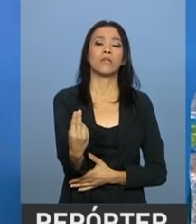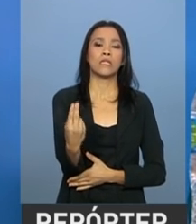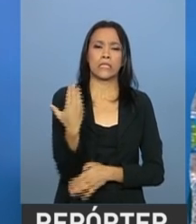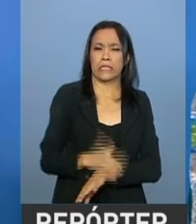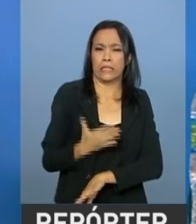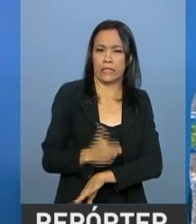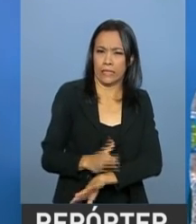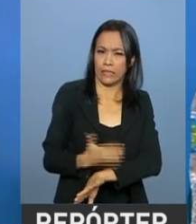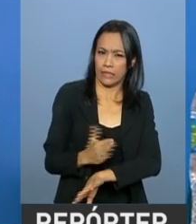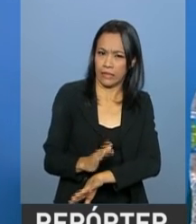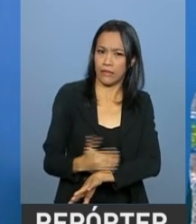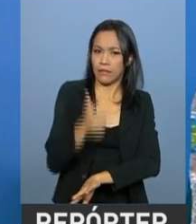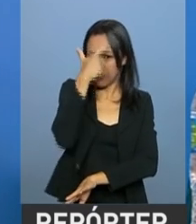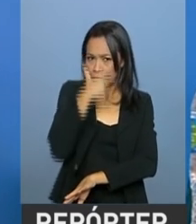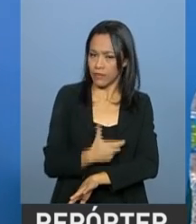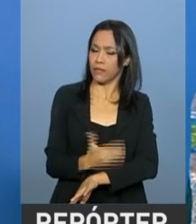bastante